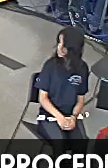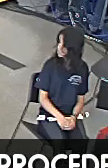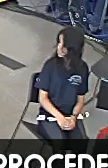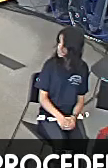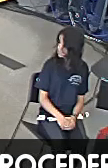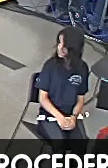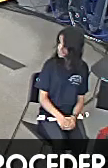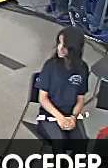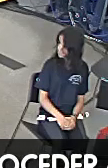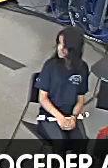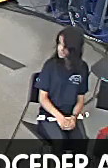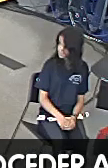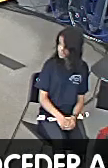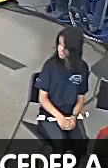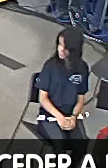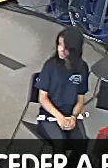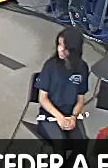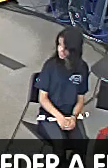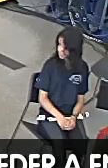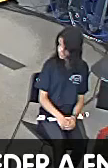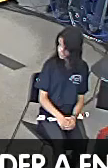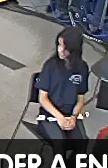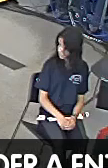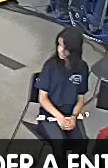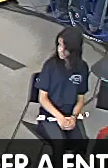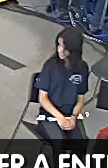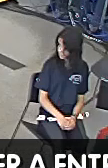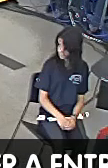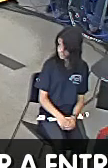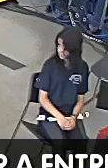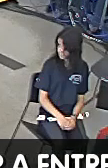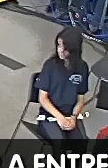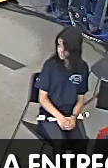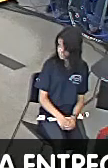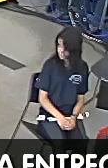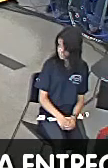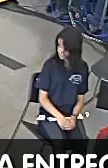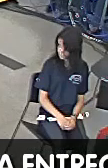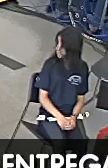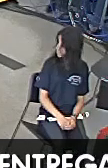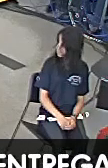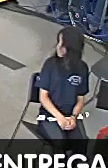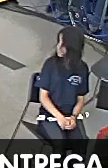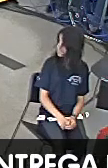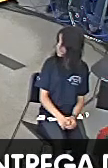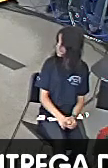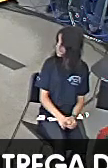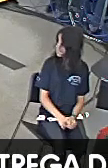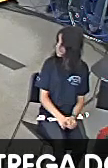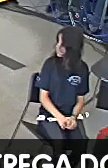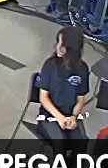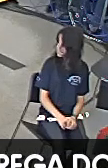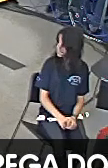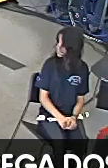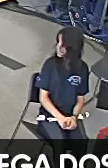catequistas, agentes de pastoral em nossa arquidiocese de Belo Horizonte. Minha gratidão é